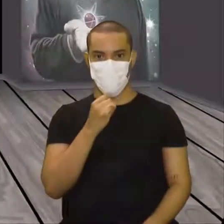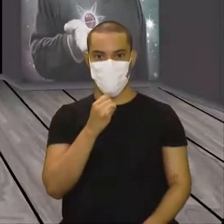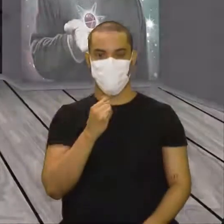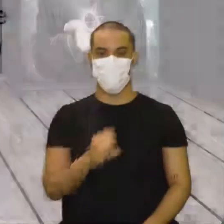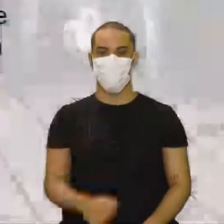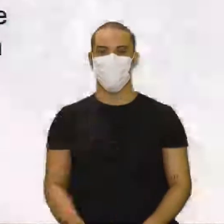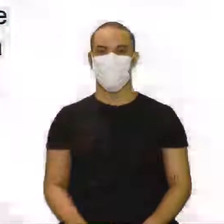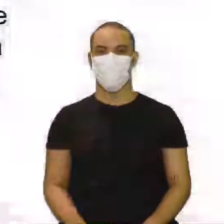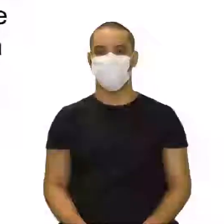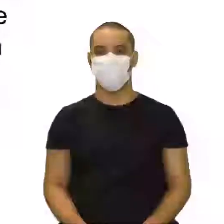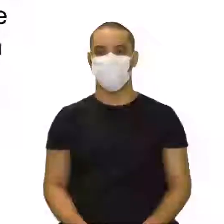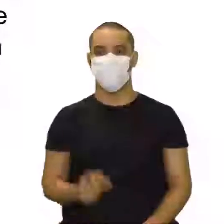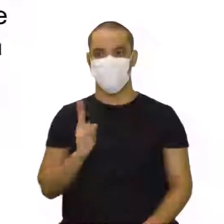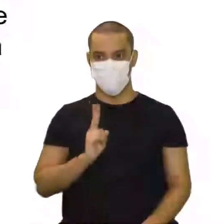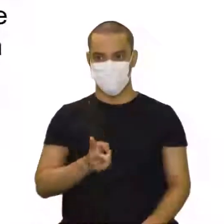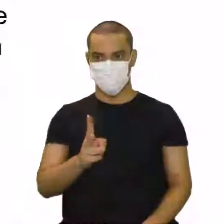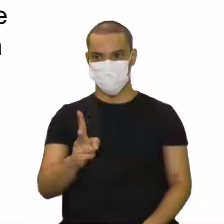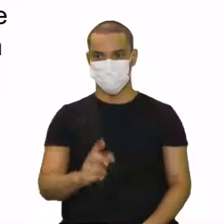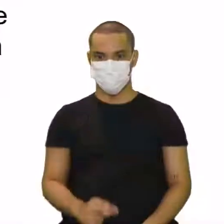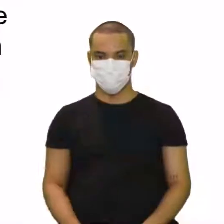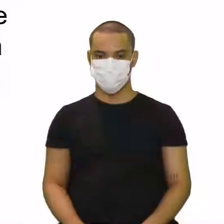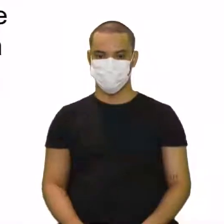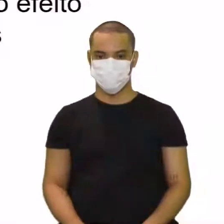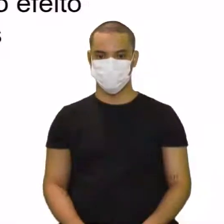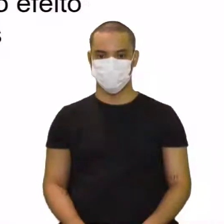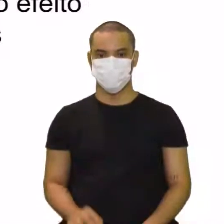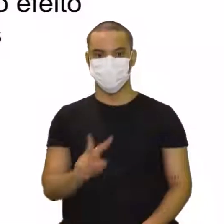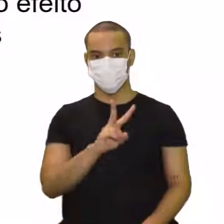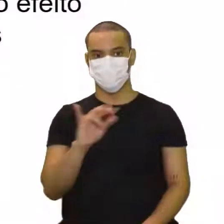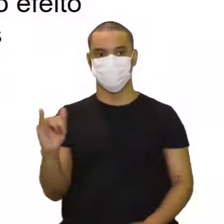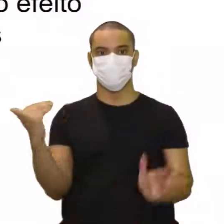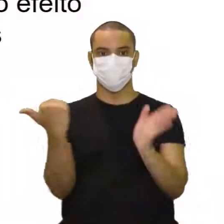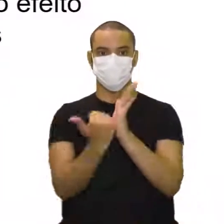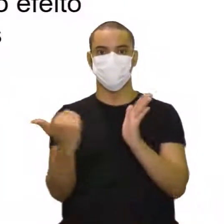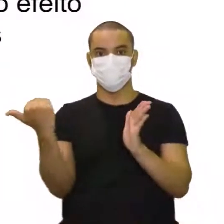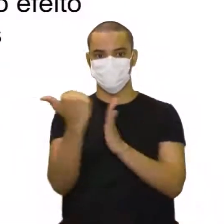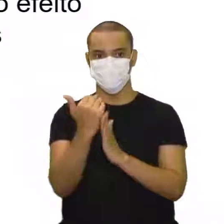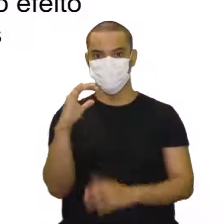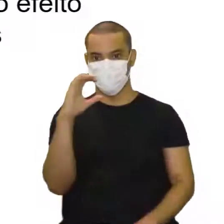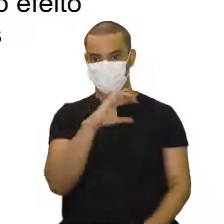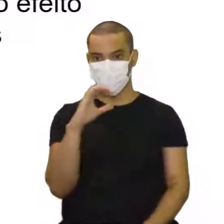Então, continuando aí, então aí vai aumentando a velocidade.